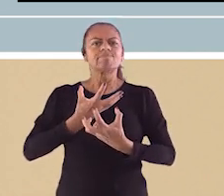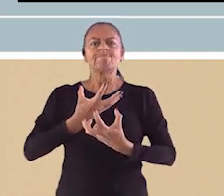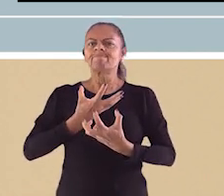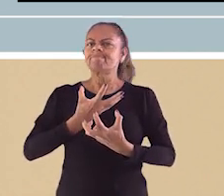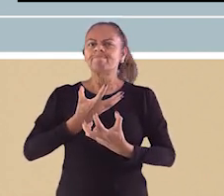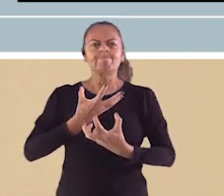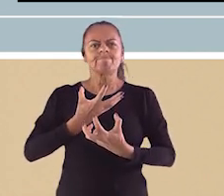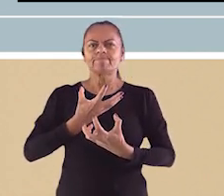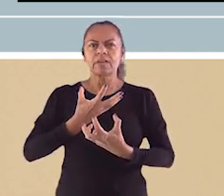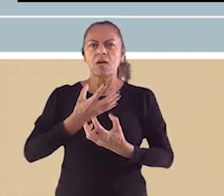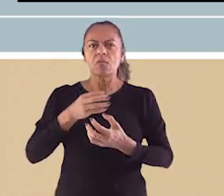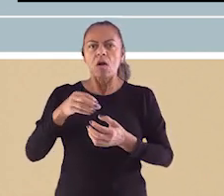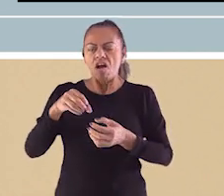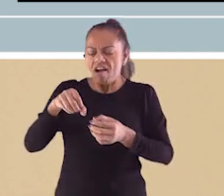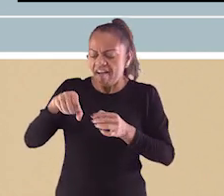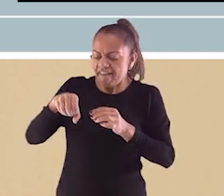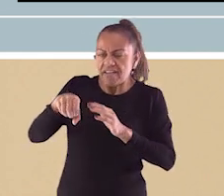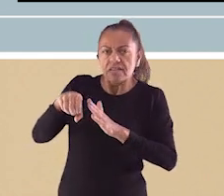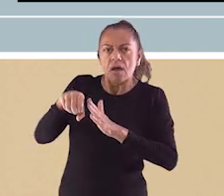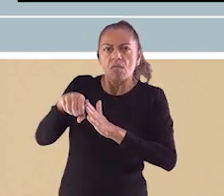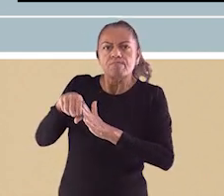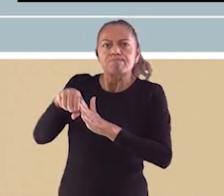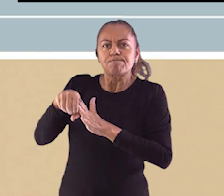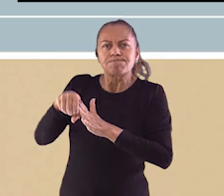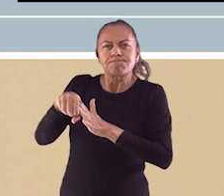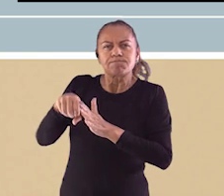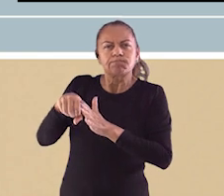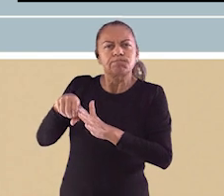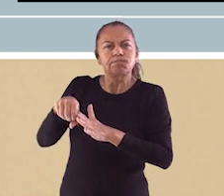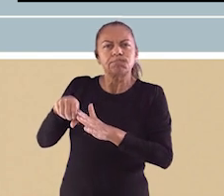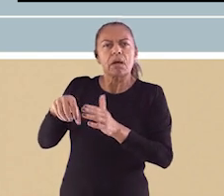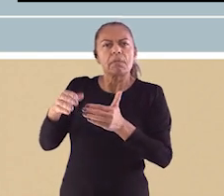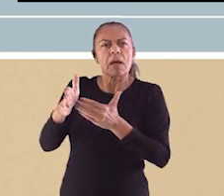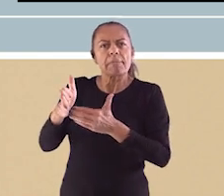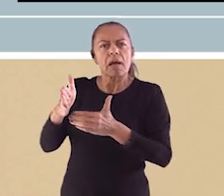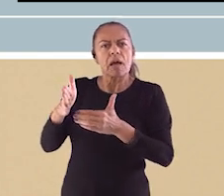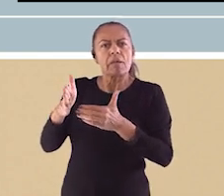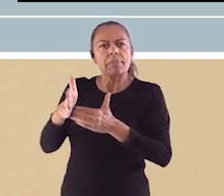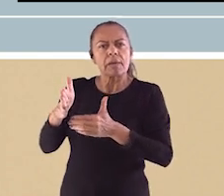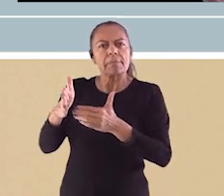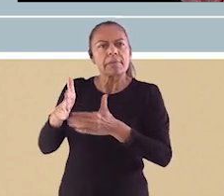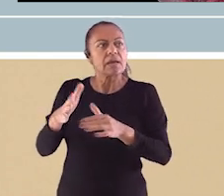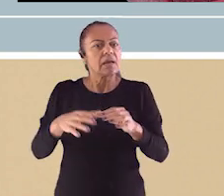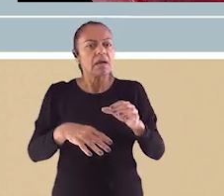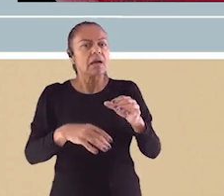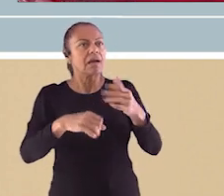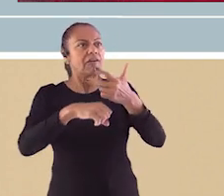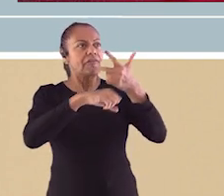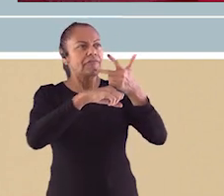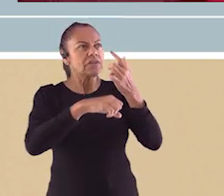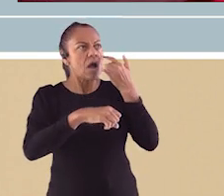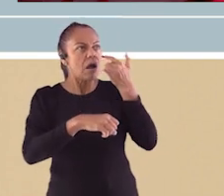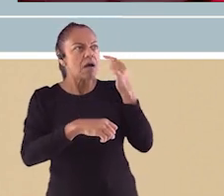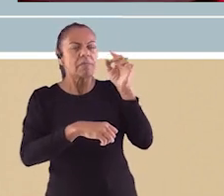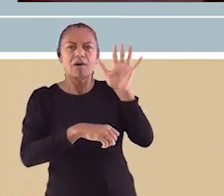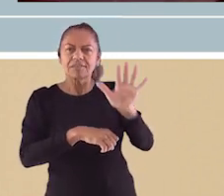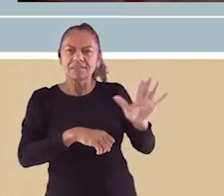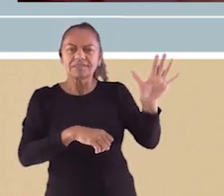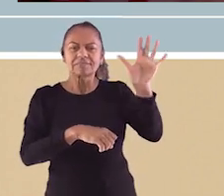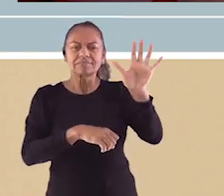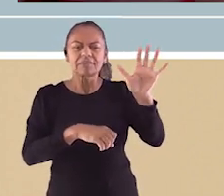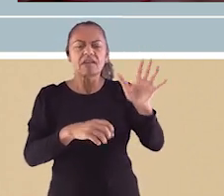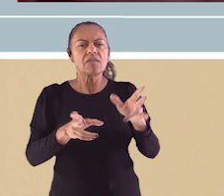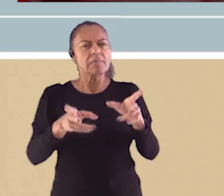que ocorreu uma obstrução e o sangue não está chegando no coração. O vídeo que está passando no telão